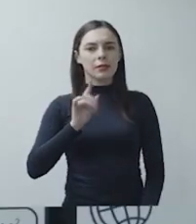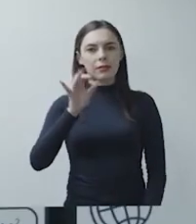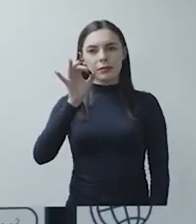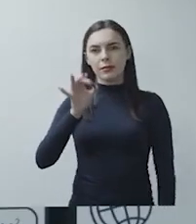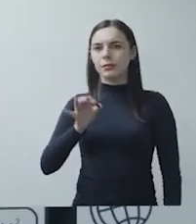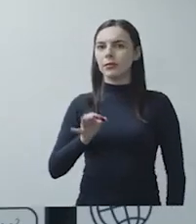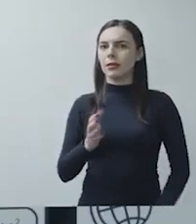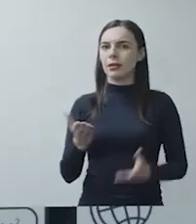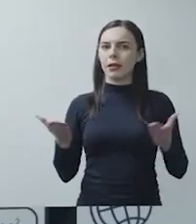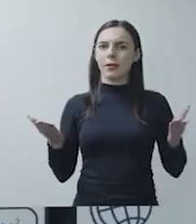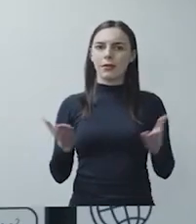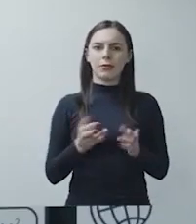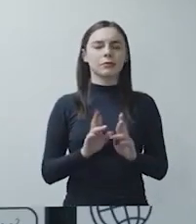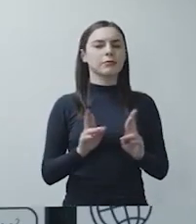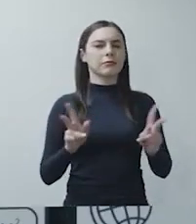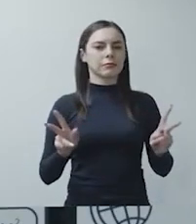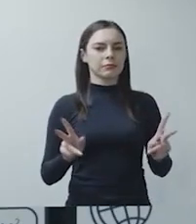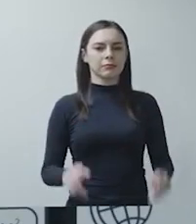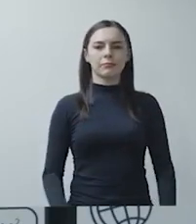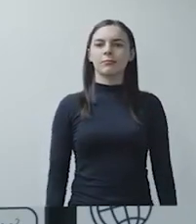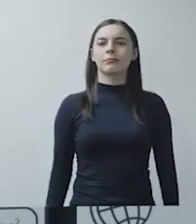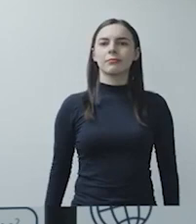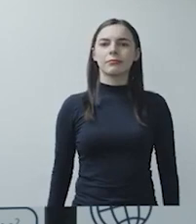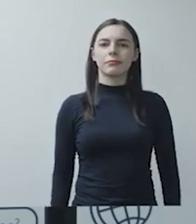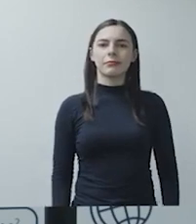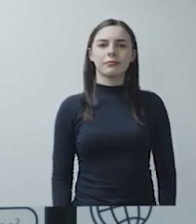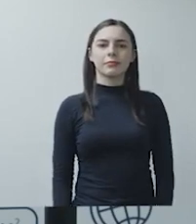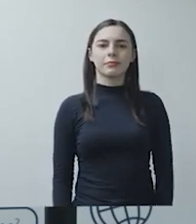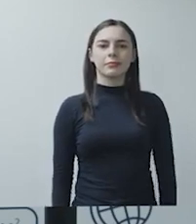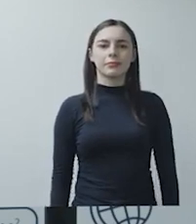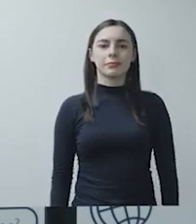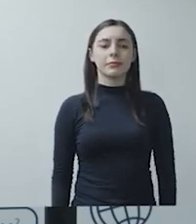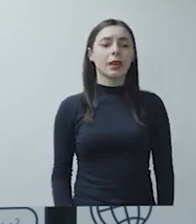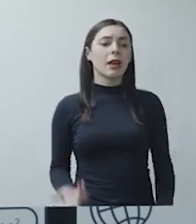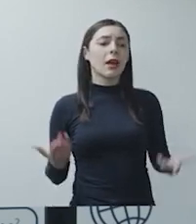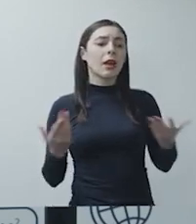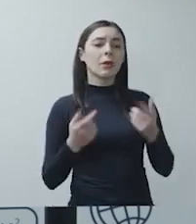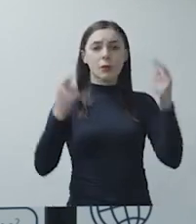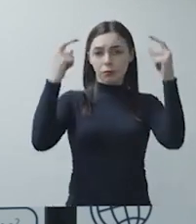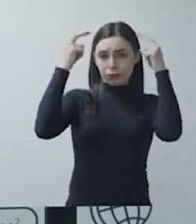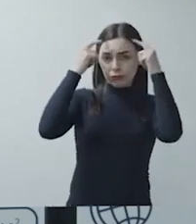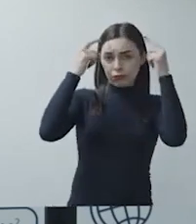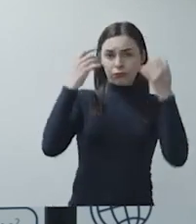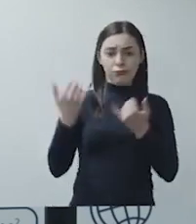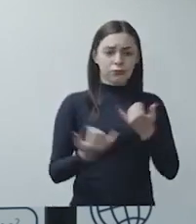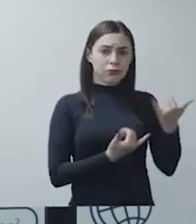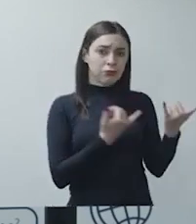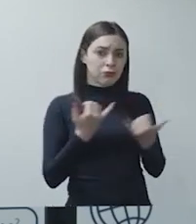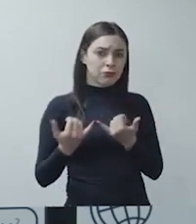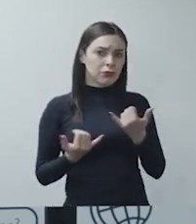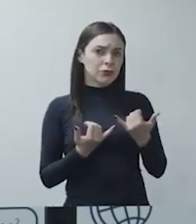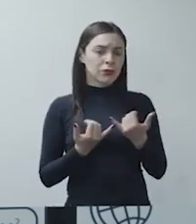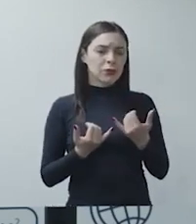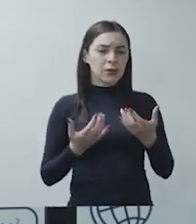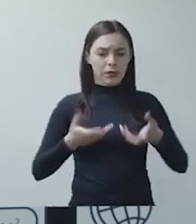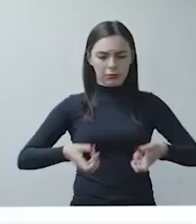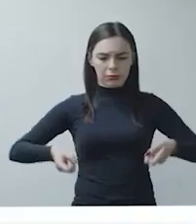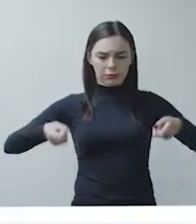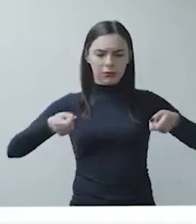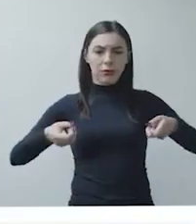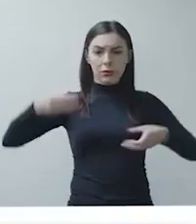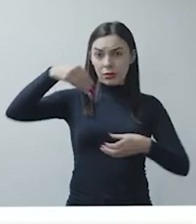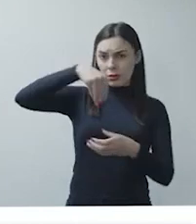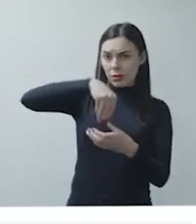está completamente diferente. O nosso ursinho está dentro do cesto